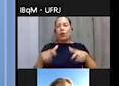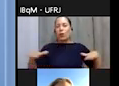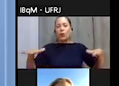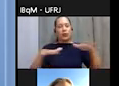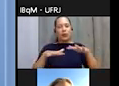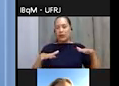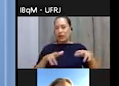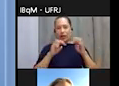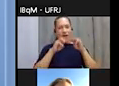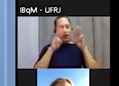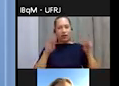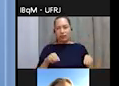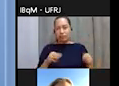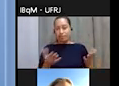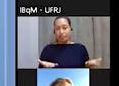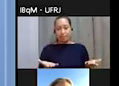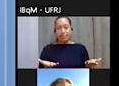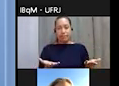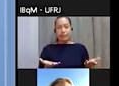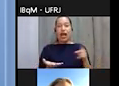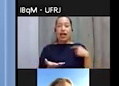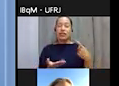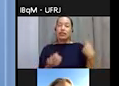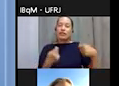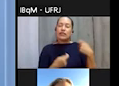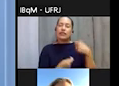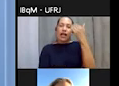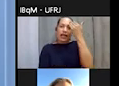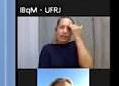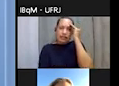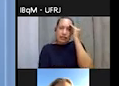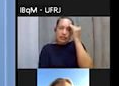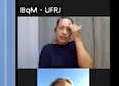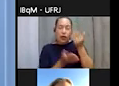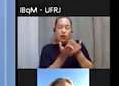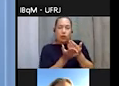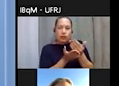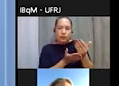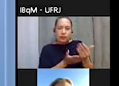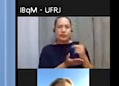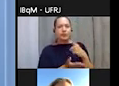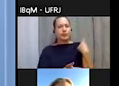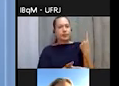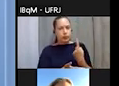Então, a gente tem que começar a entender que, conforme a gente tiver uma atividade econômica ativa numa